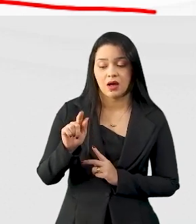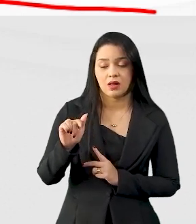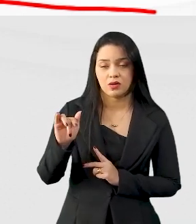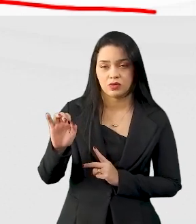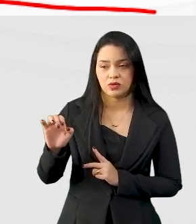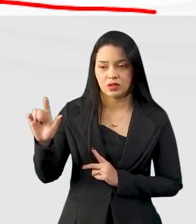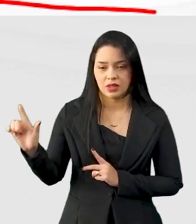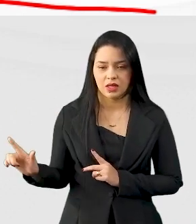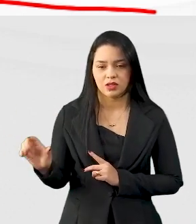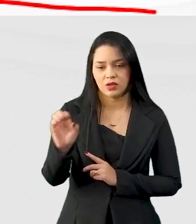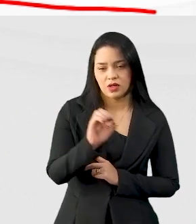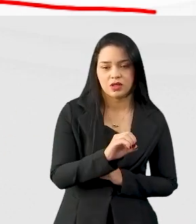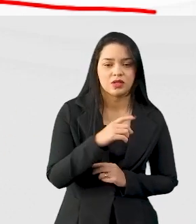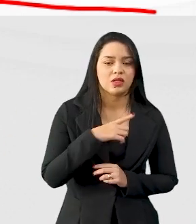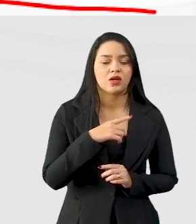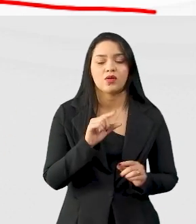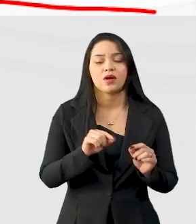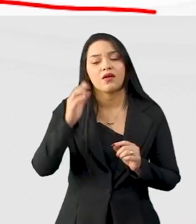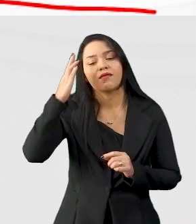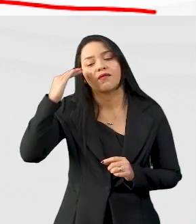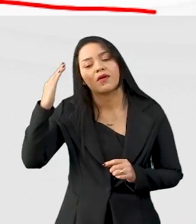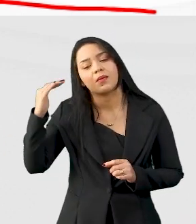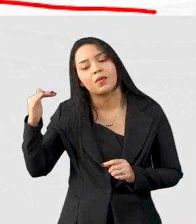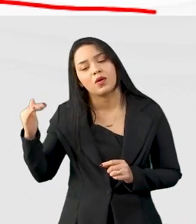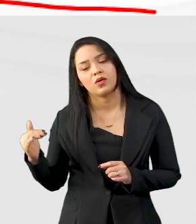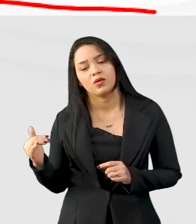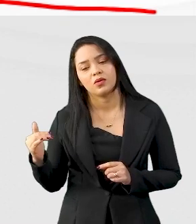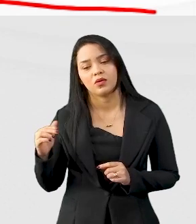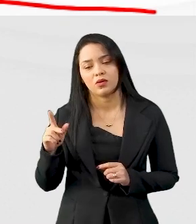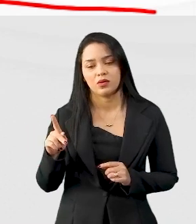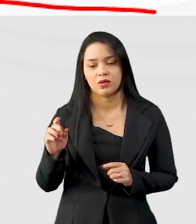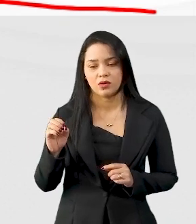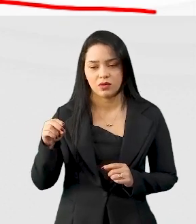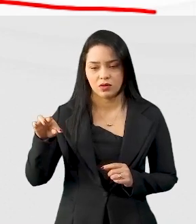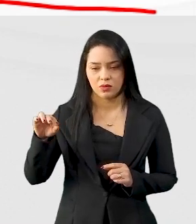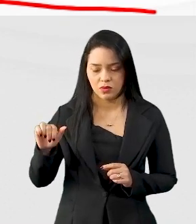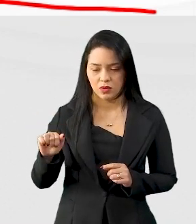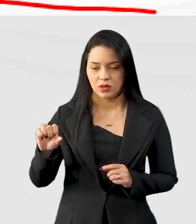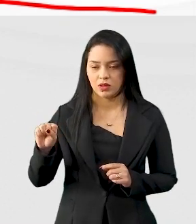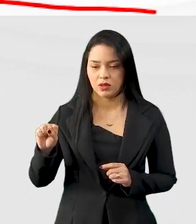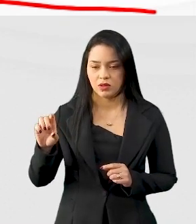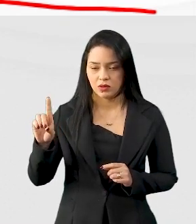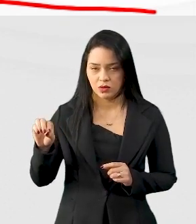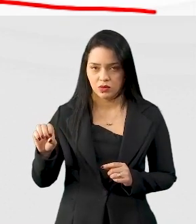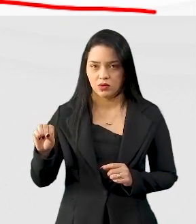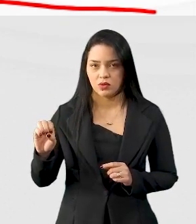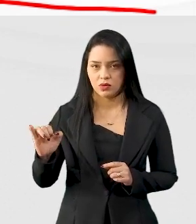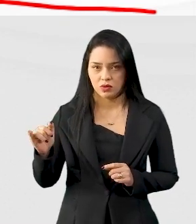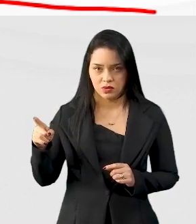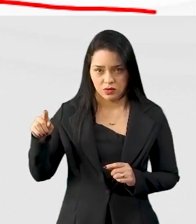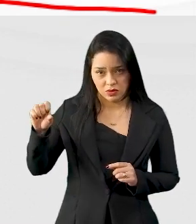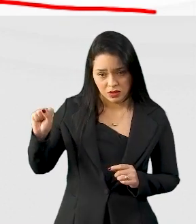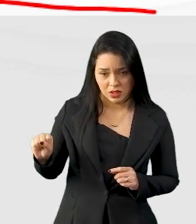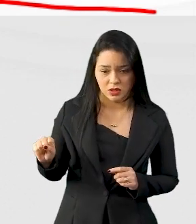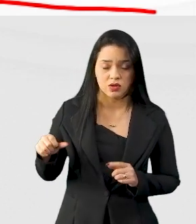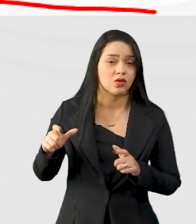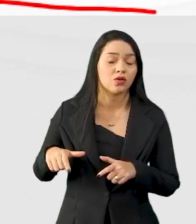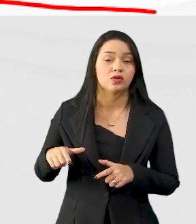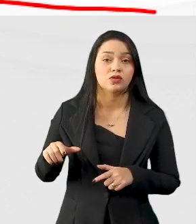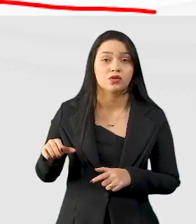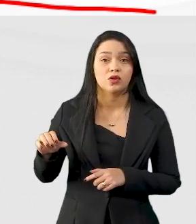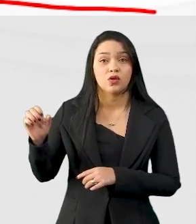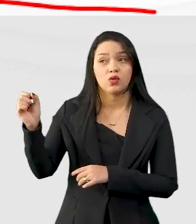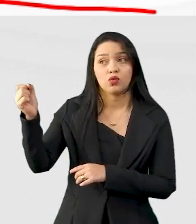a leste, nós temos a famosa Ponta dos Seixas, que fica no estado da Paraíba, a região onde se considera onde o sol